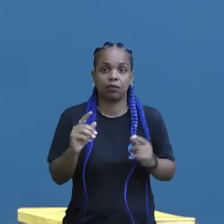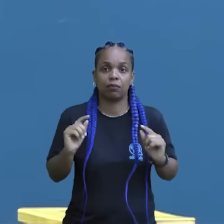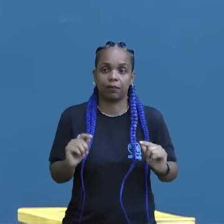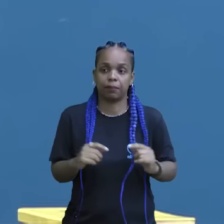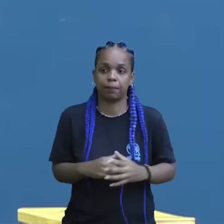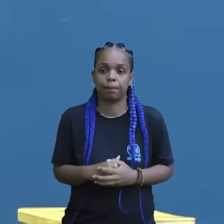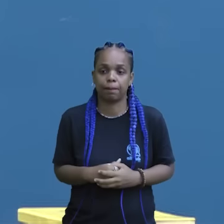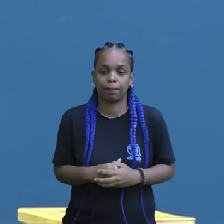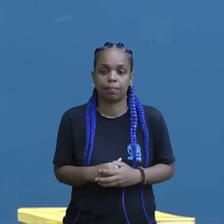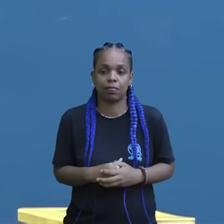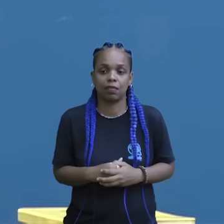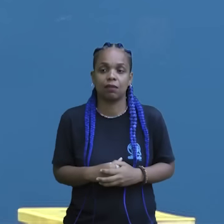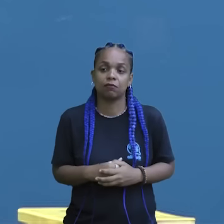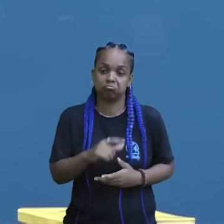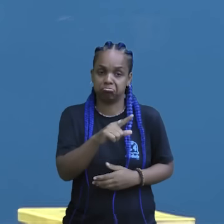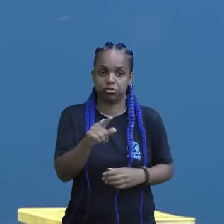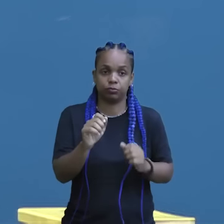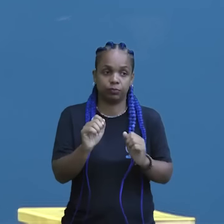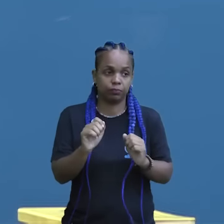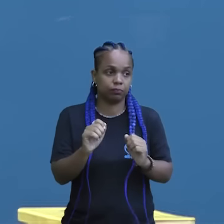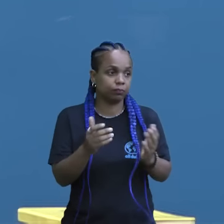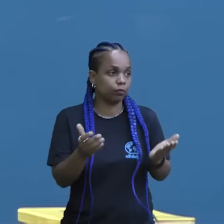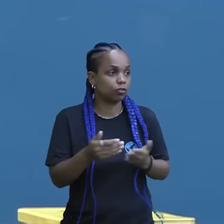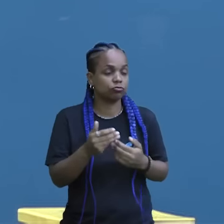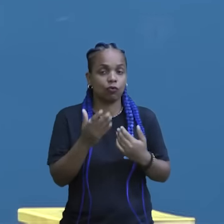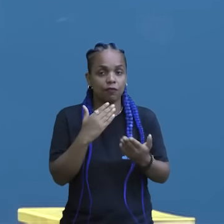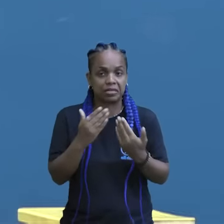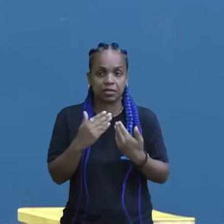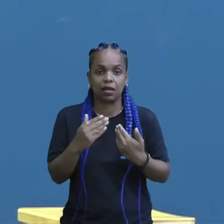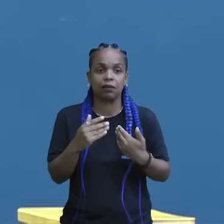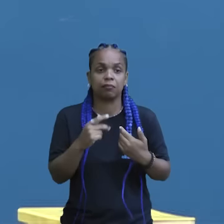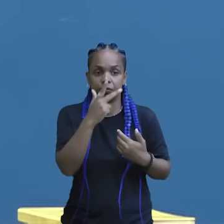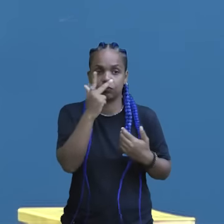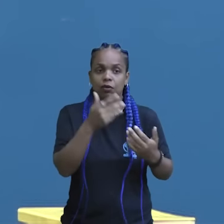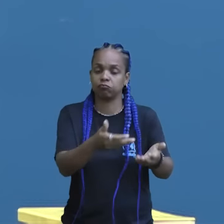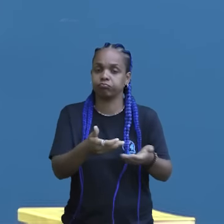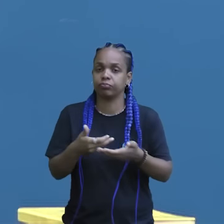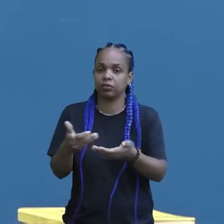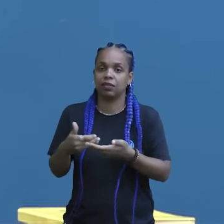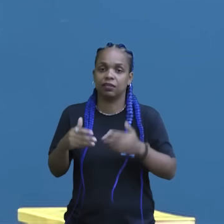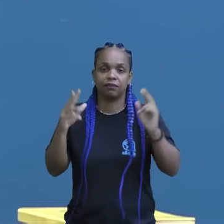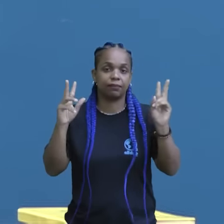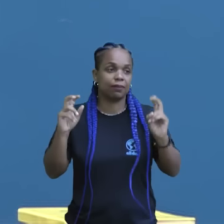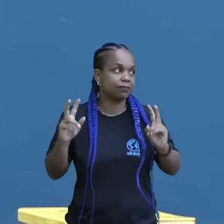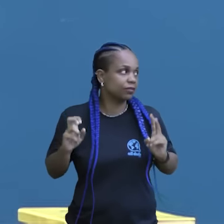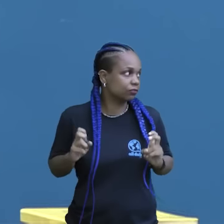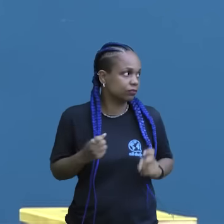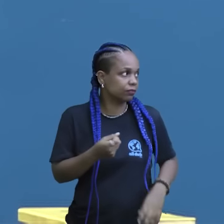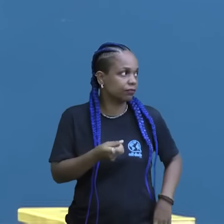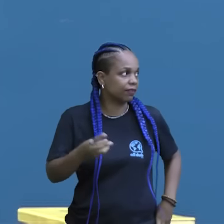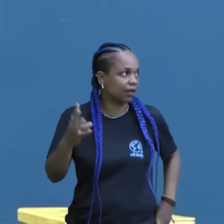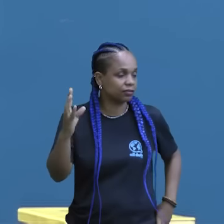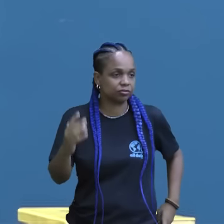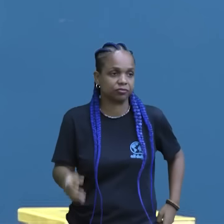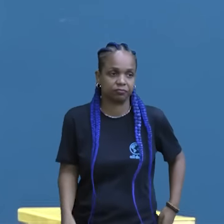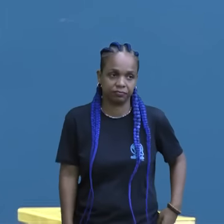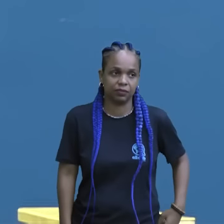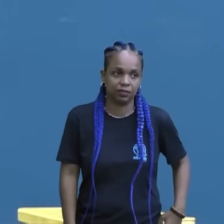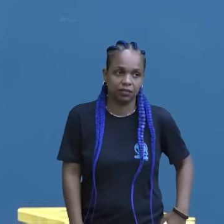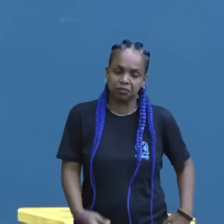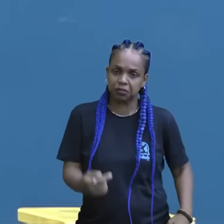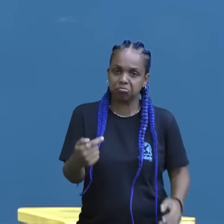assuntos. Eu estava aqui com uma bateria de perguntas sobre, por exemplo, evidências do pré-modernismo na obra do